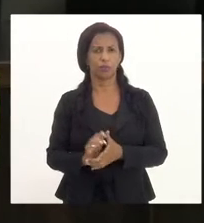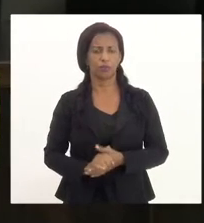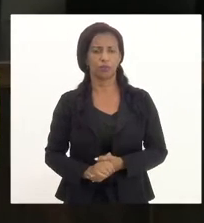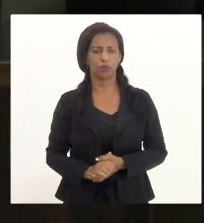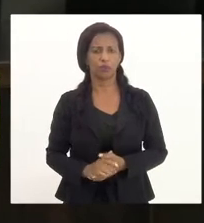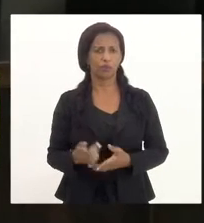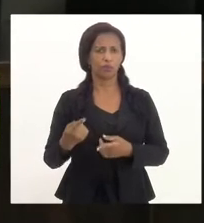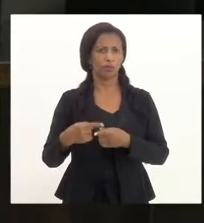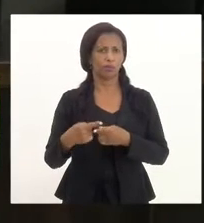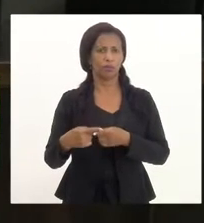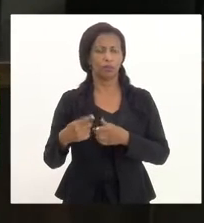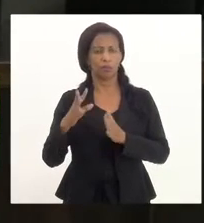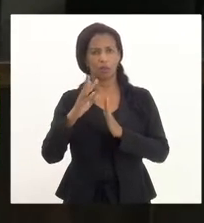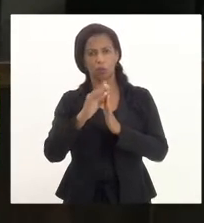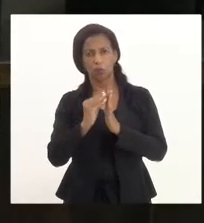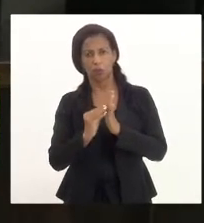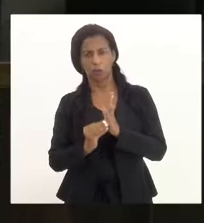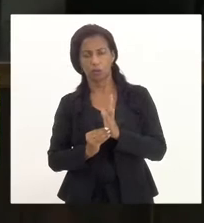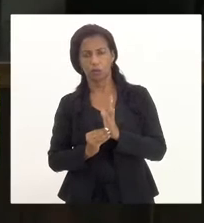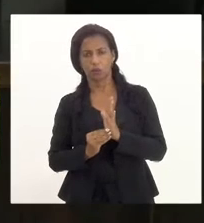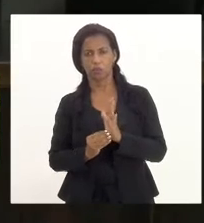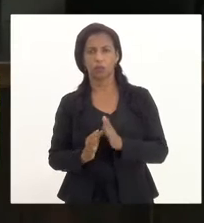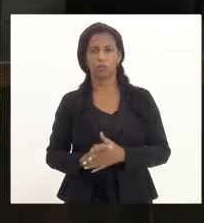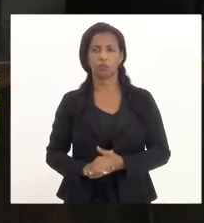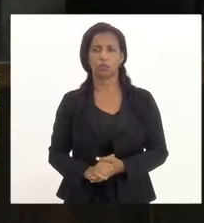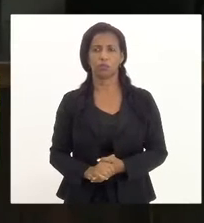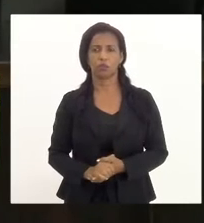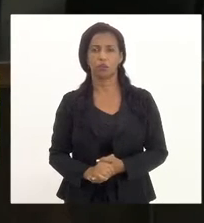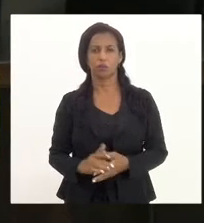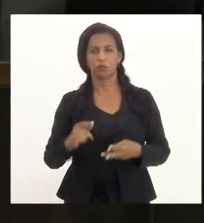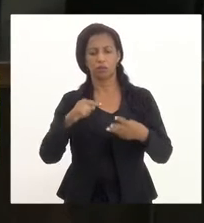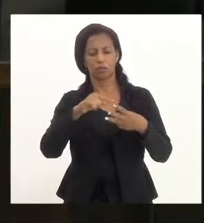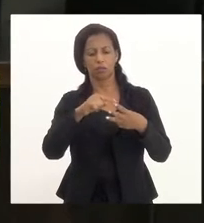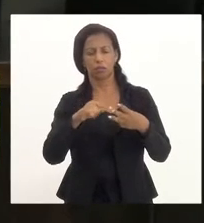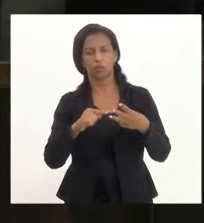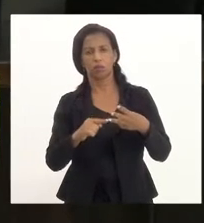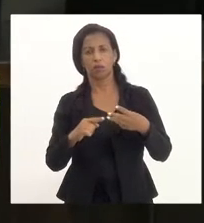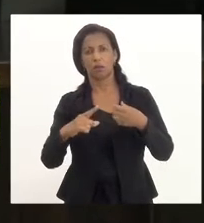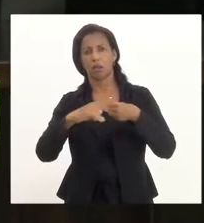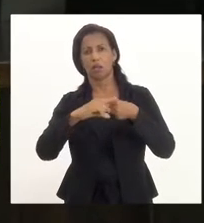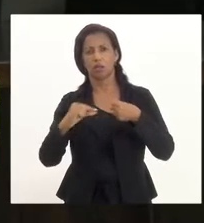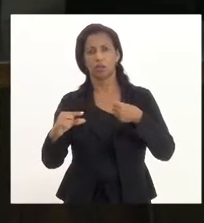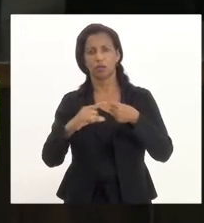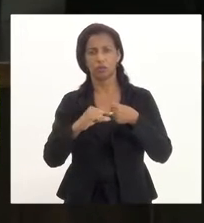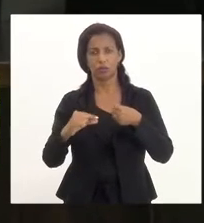porque ele é composto de três artigos